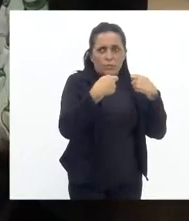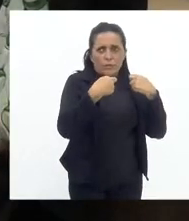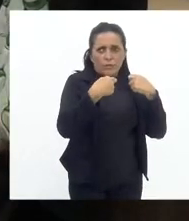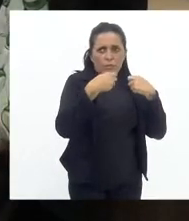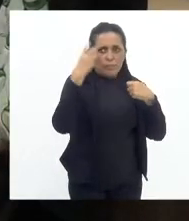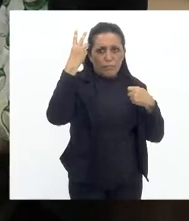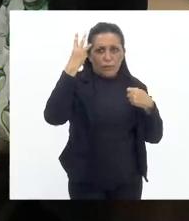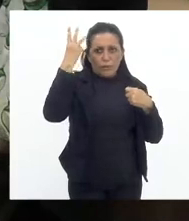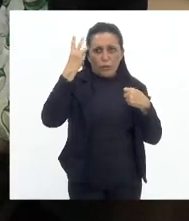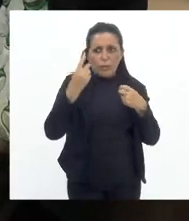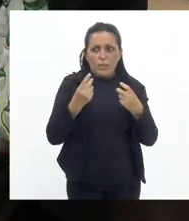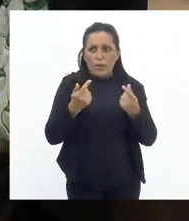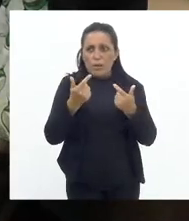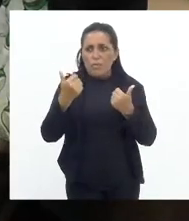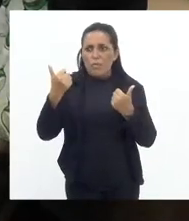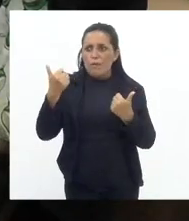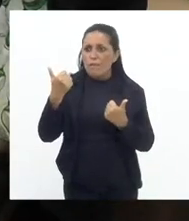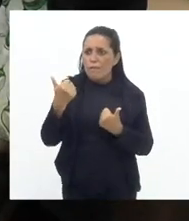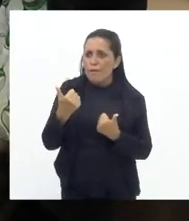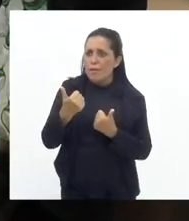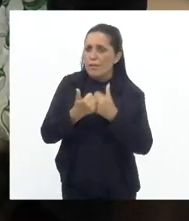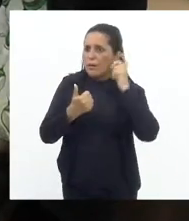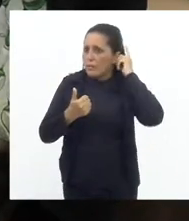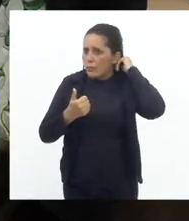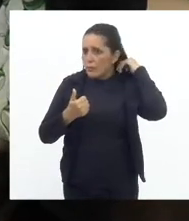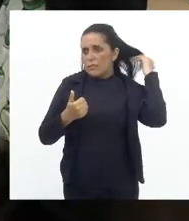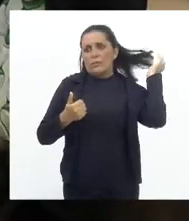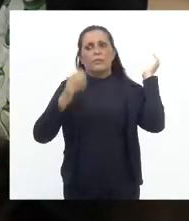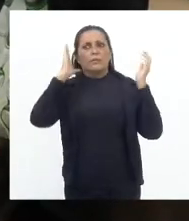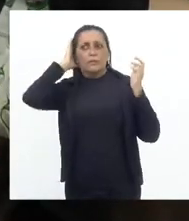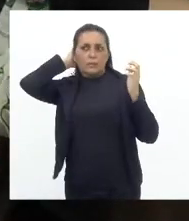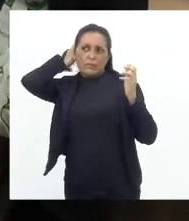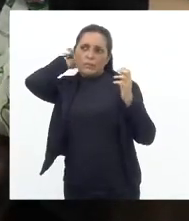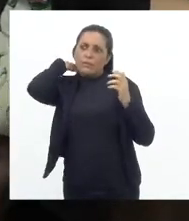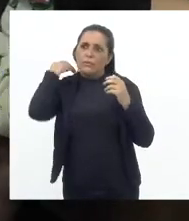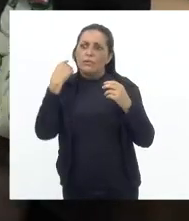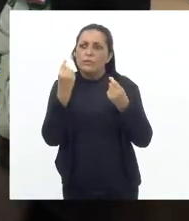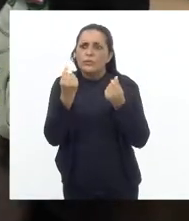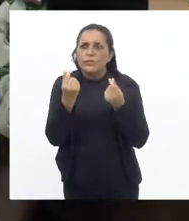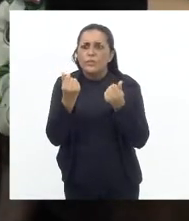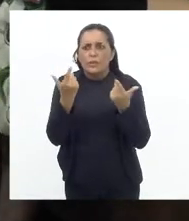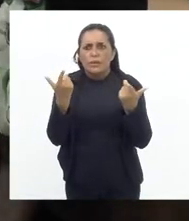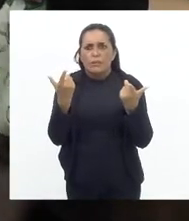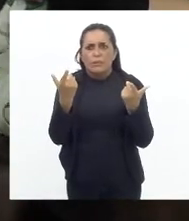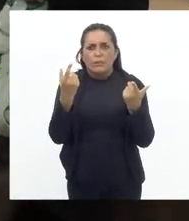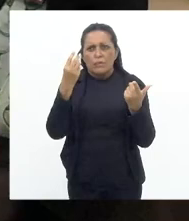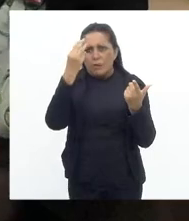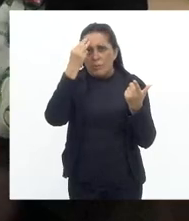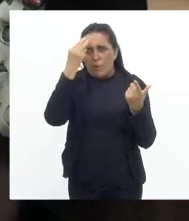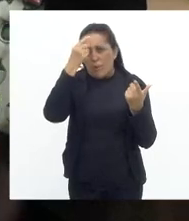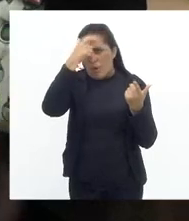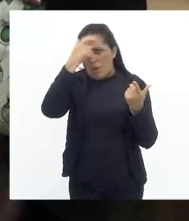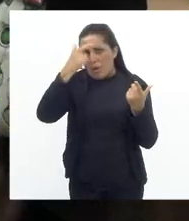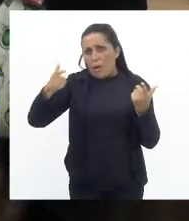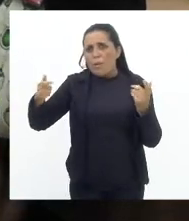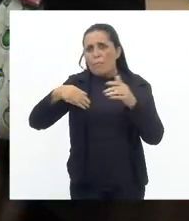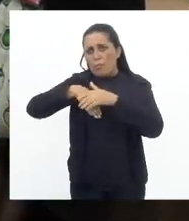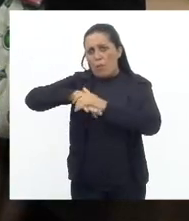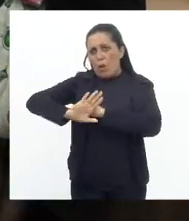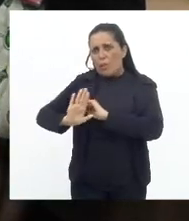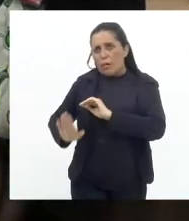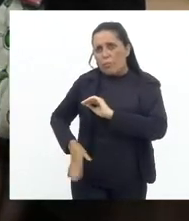foi Eleita que tinha o seu trabalho social não o dinheiro com a memória da vereadora é para botar no bolso